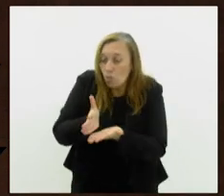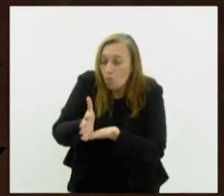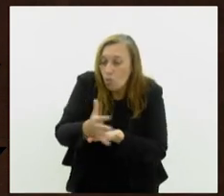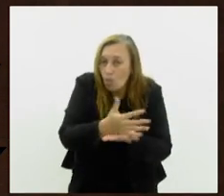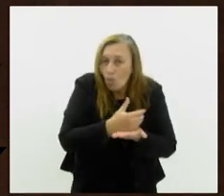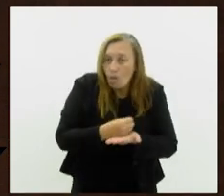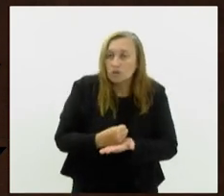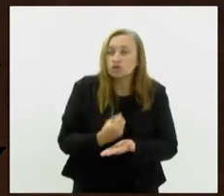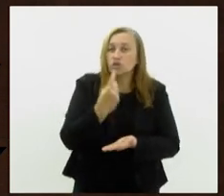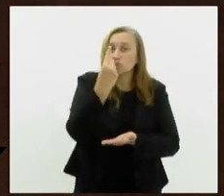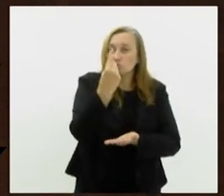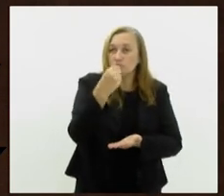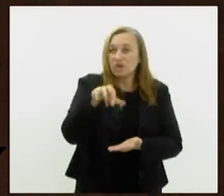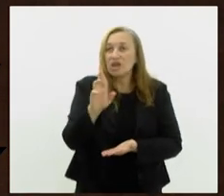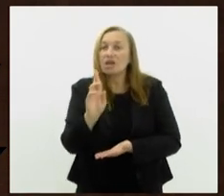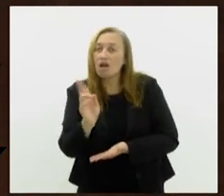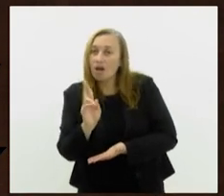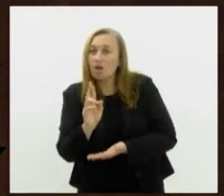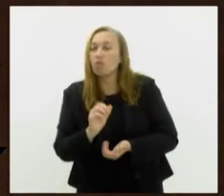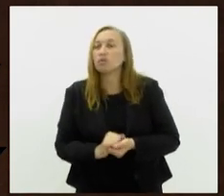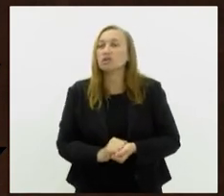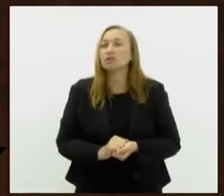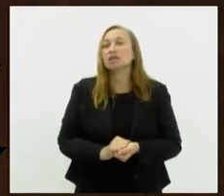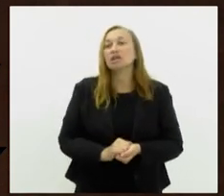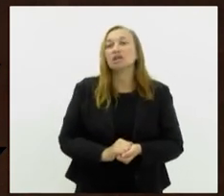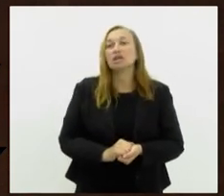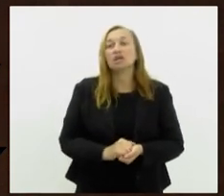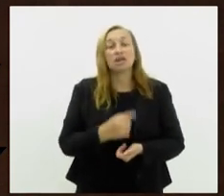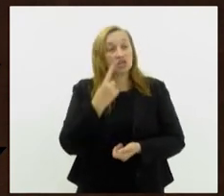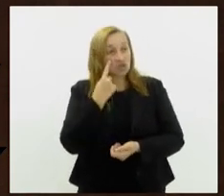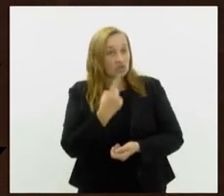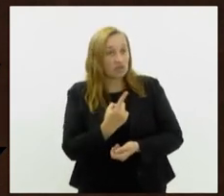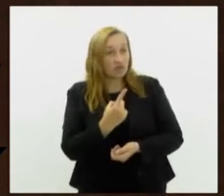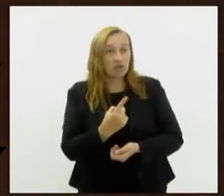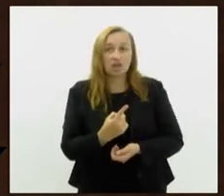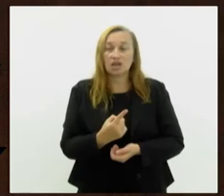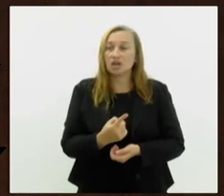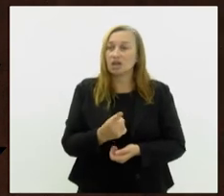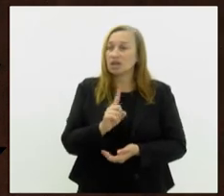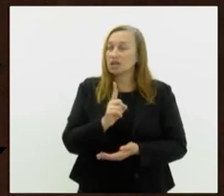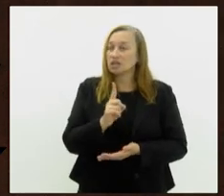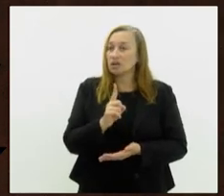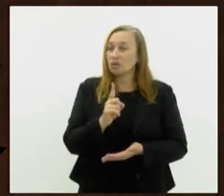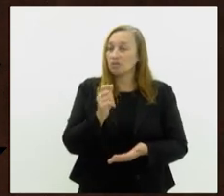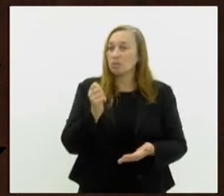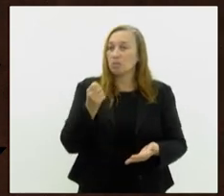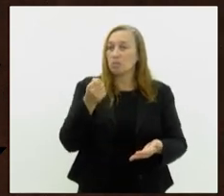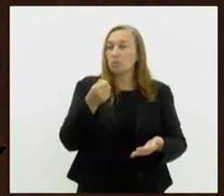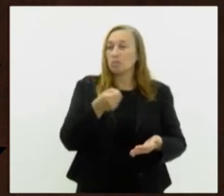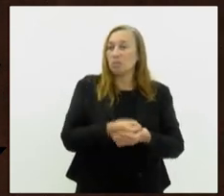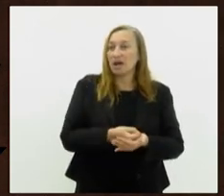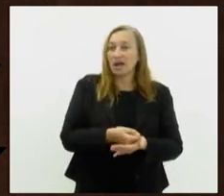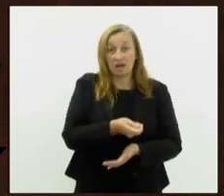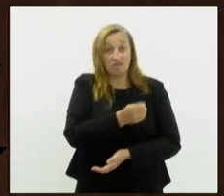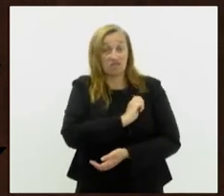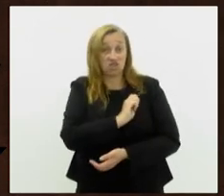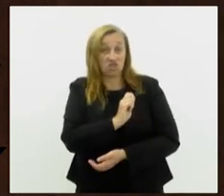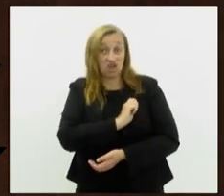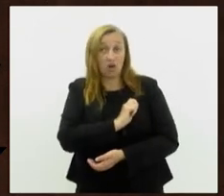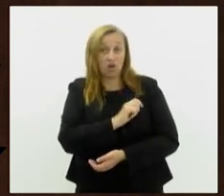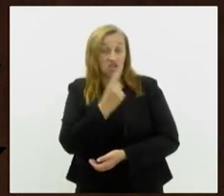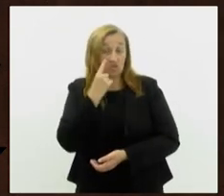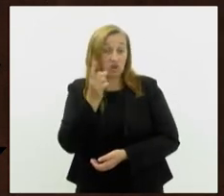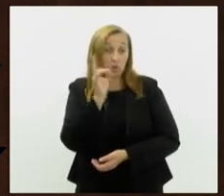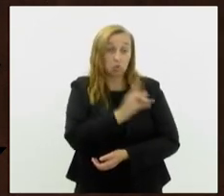de 1 bilhão. E do lado oposto, a gente tem a renúncia fiscal. E na renúncia fiscal, nos últimos anos